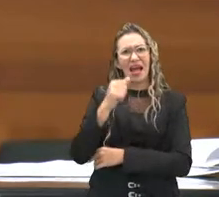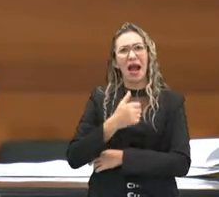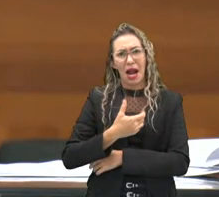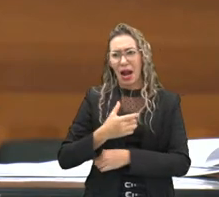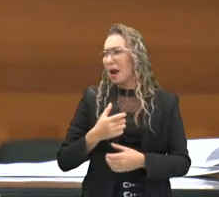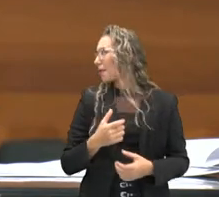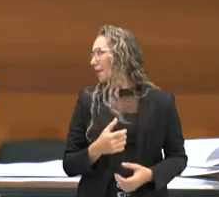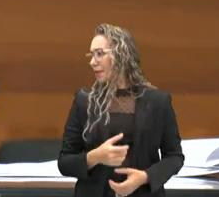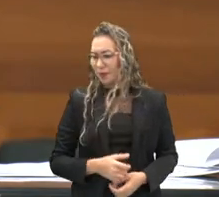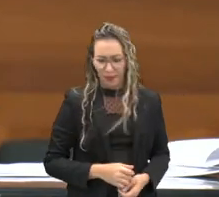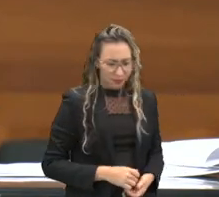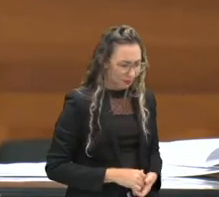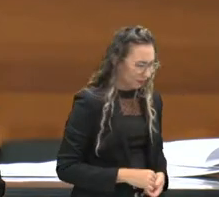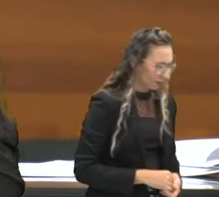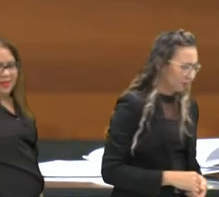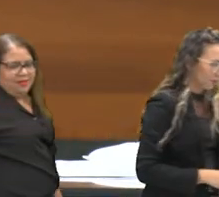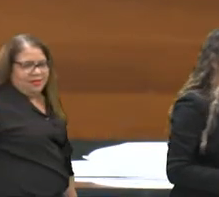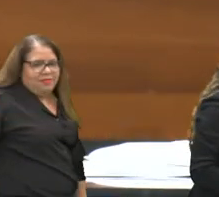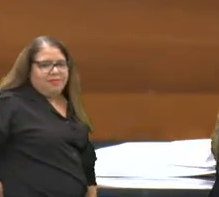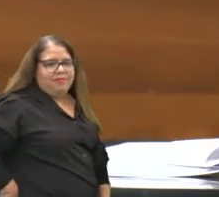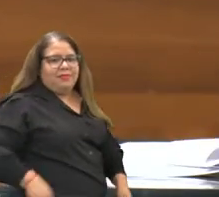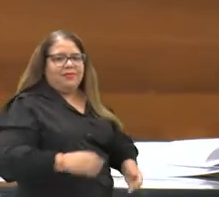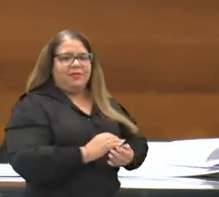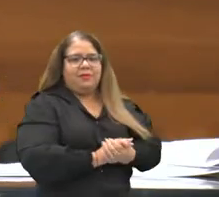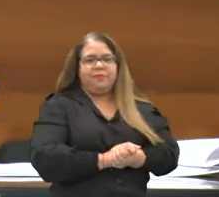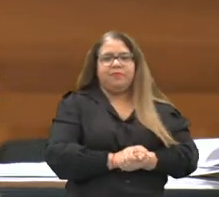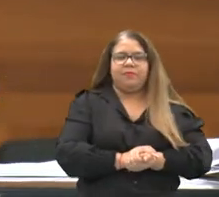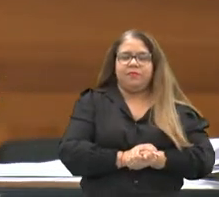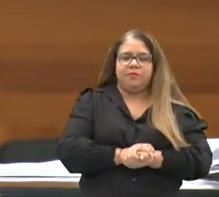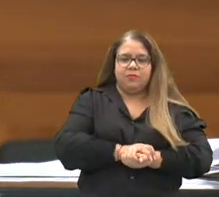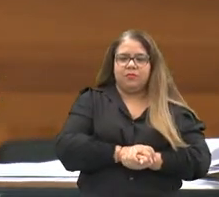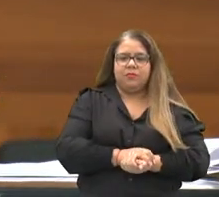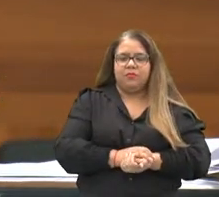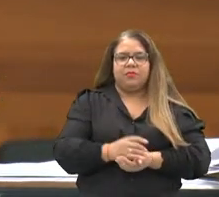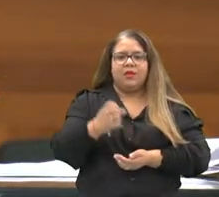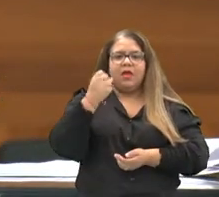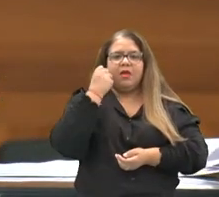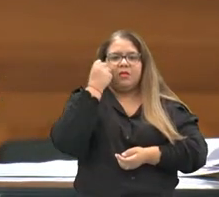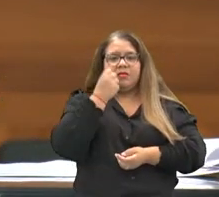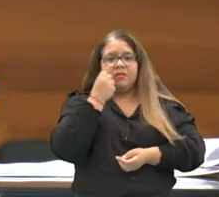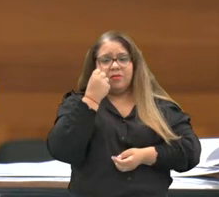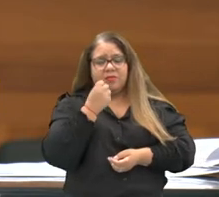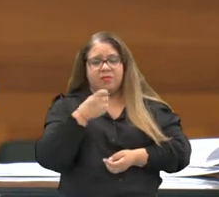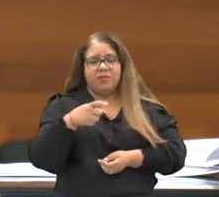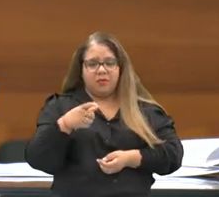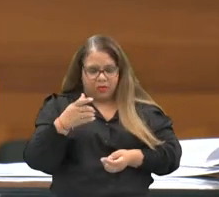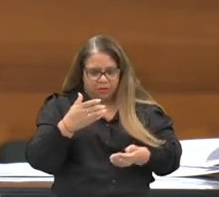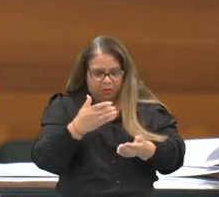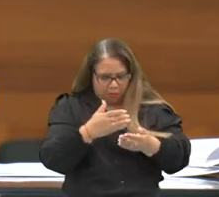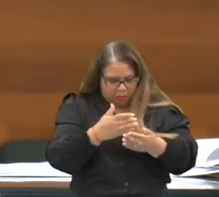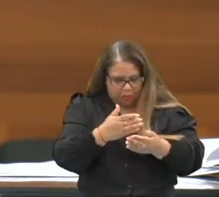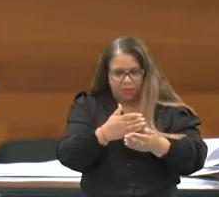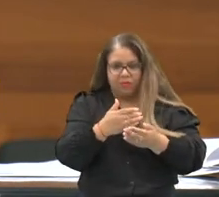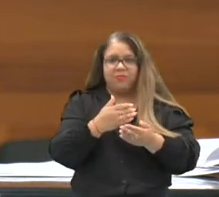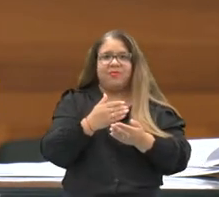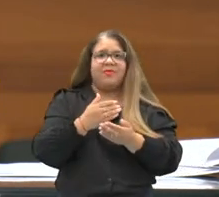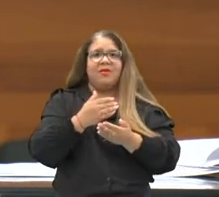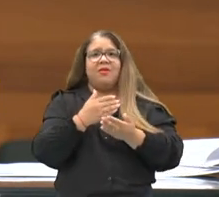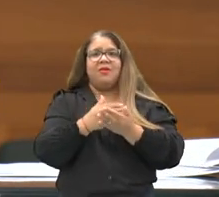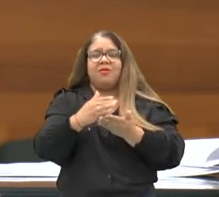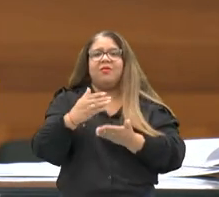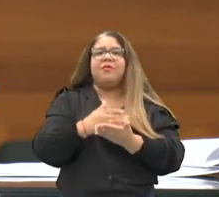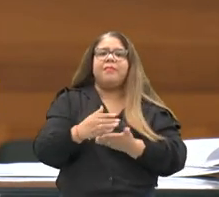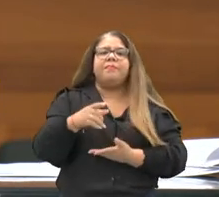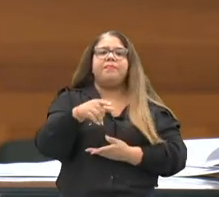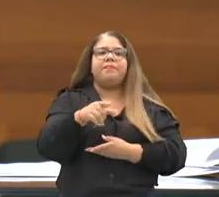senador Filinto Miller que era necessário o Brasil iniciar uma abertura lenta, gradual